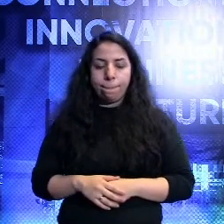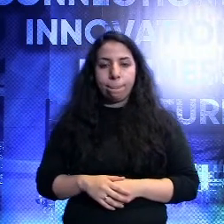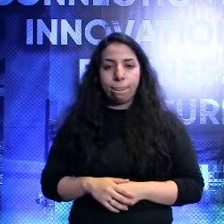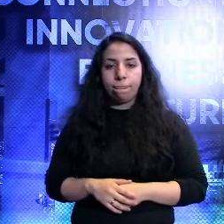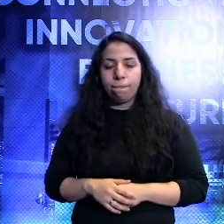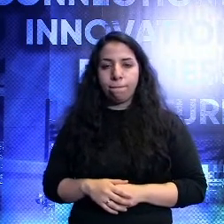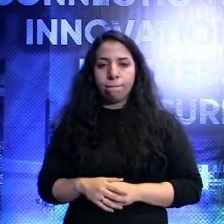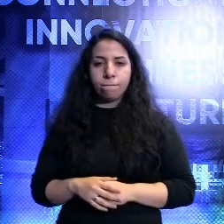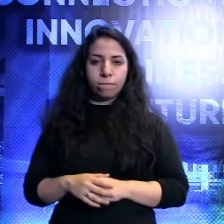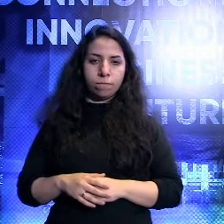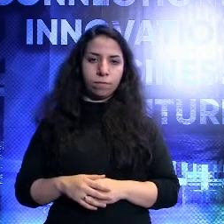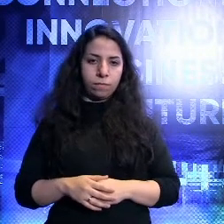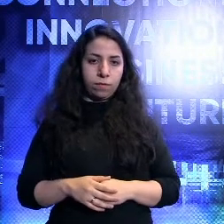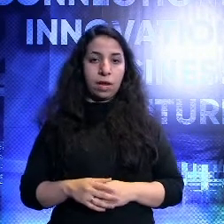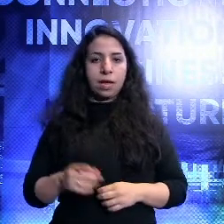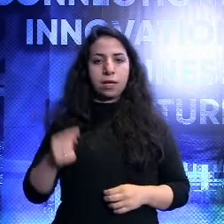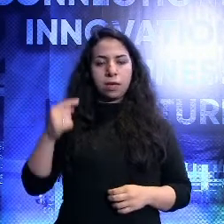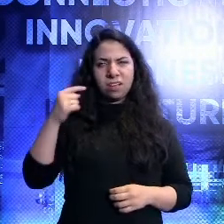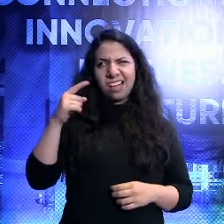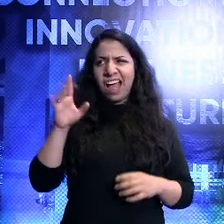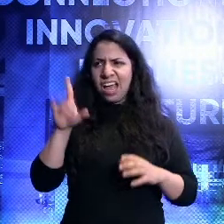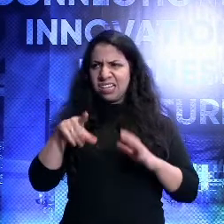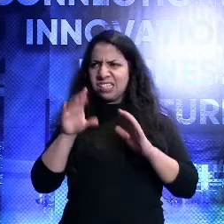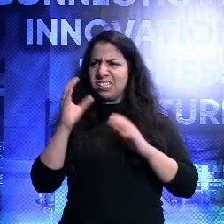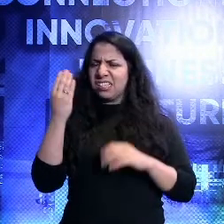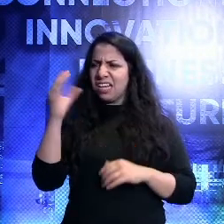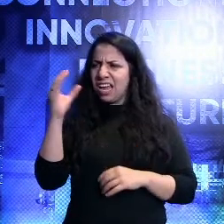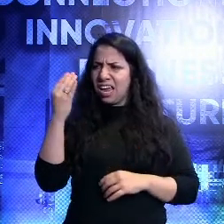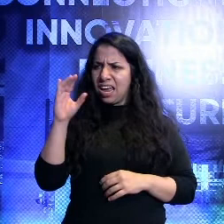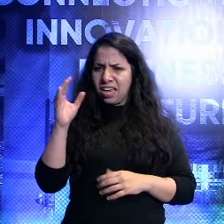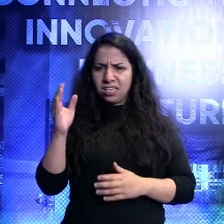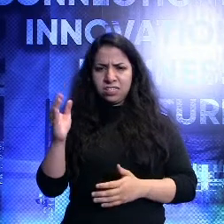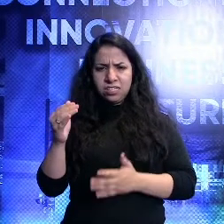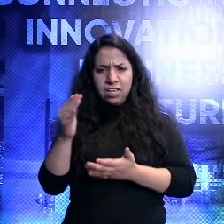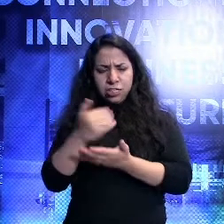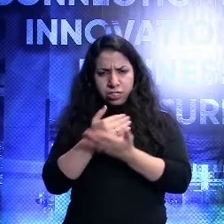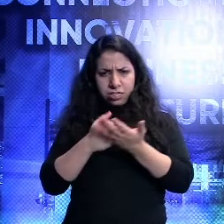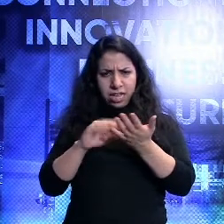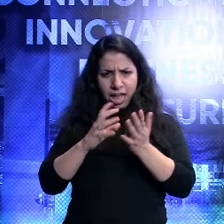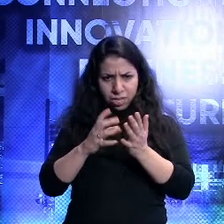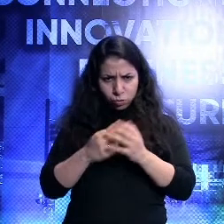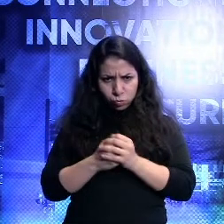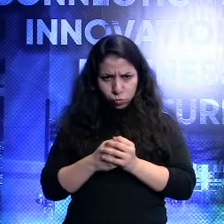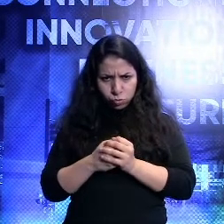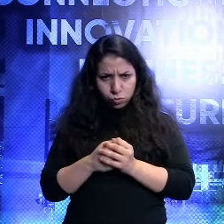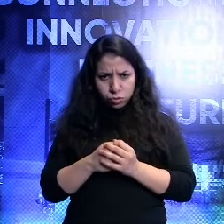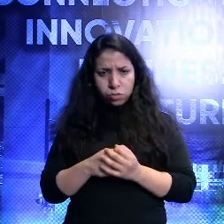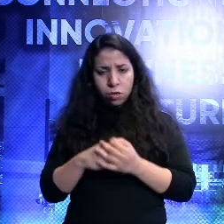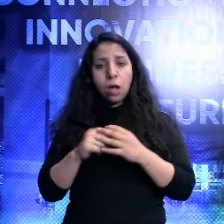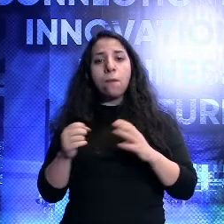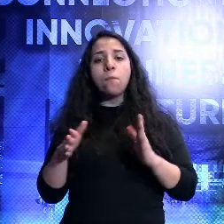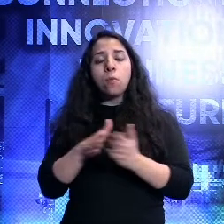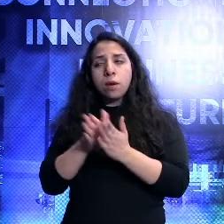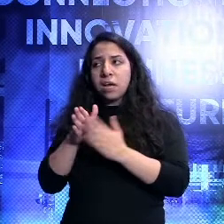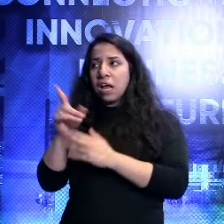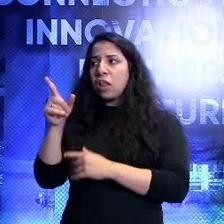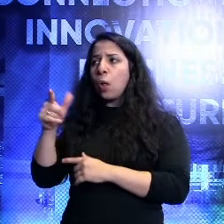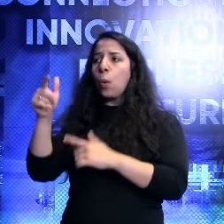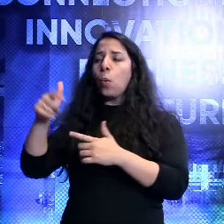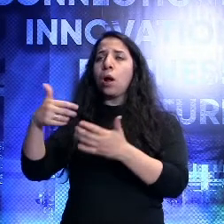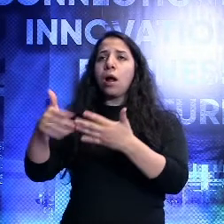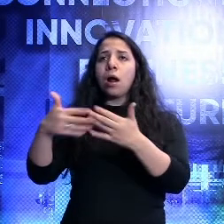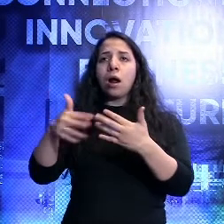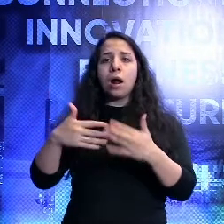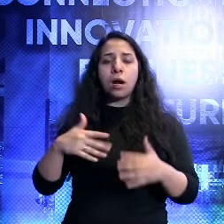vão perguntar, pô, mas isso aqui é ciência de dados? Porque o cara está falando de ir lá consultar um negócio que foi publicado em algum lugar e trazer o dado para cá só